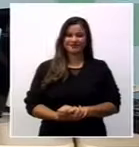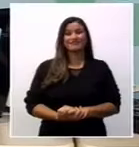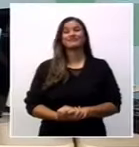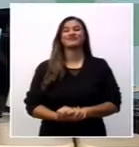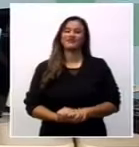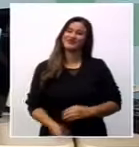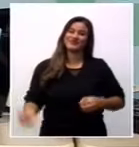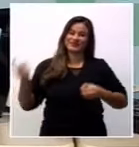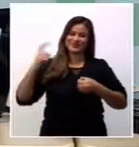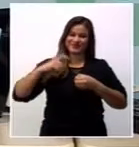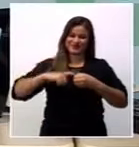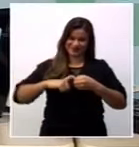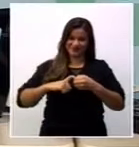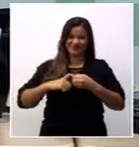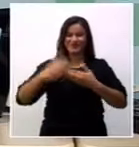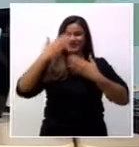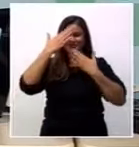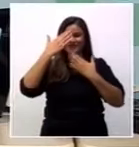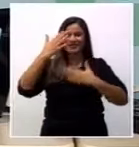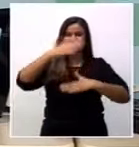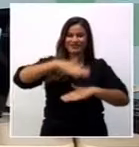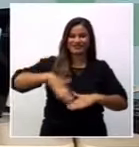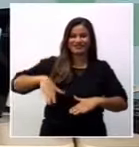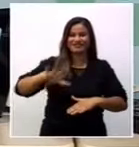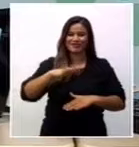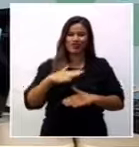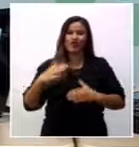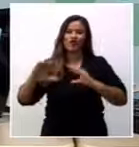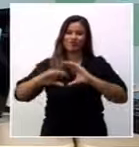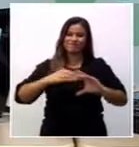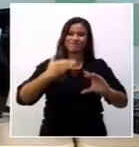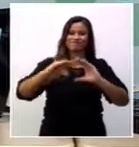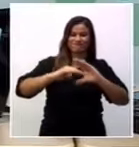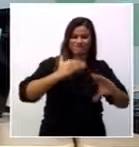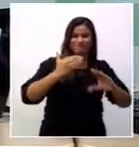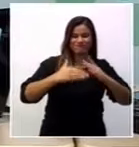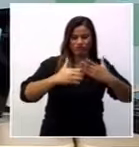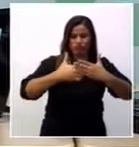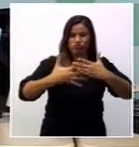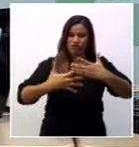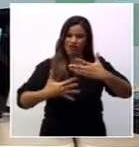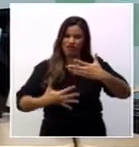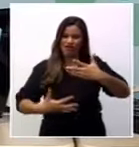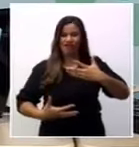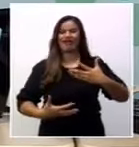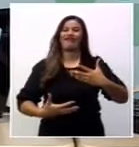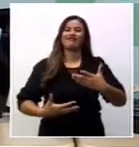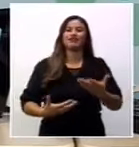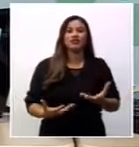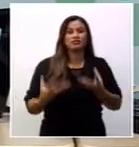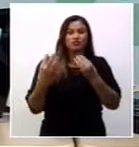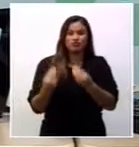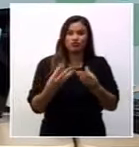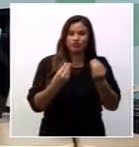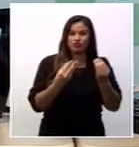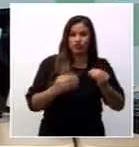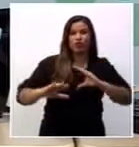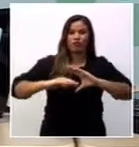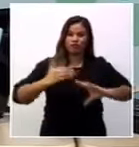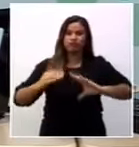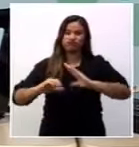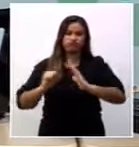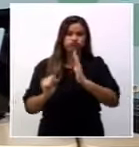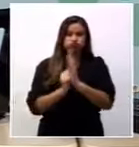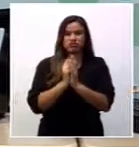Estamos de volta. Muito obrigado aí a todos que contribuíram no chat. Nós tivemos aí uma intensa participação dos